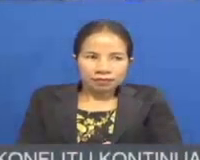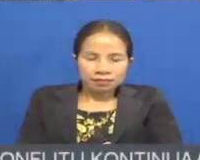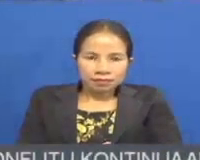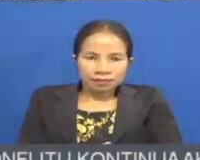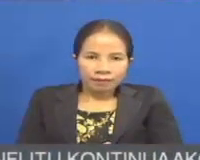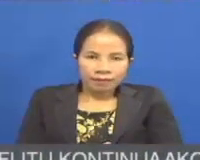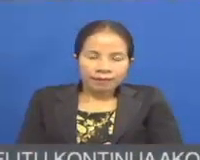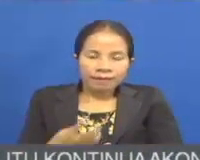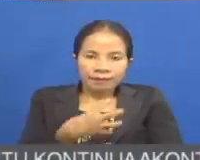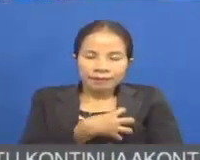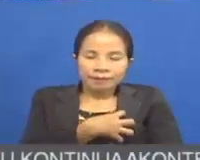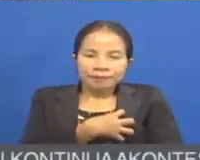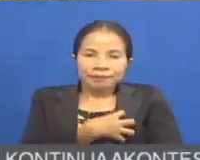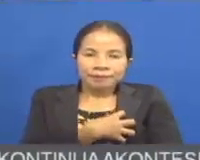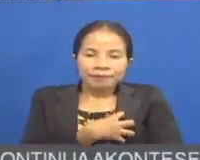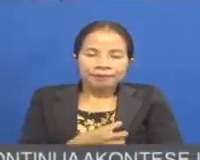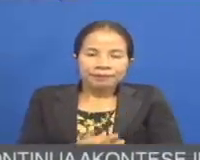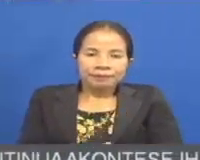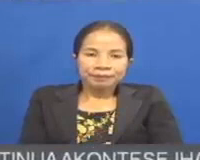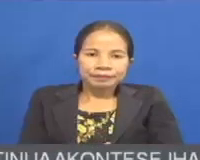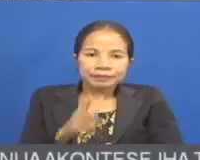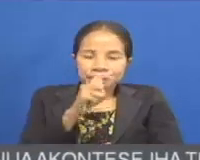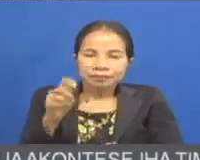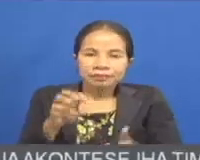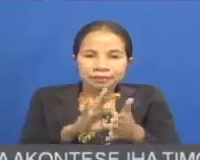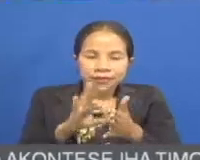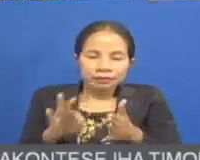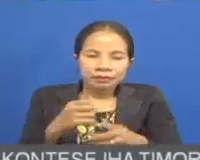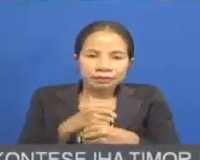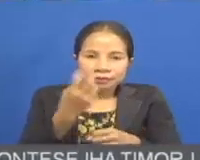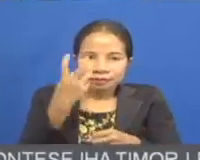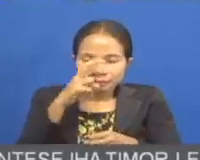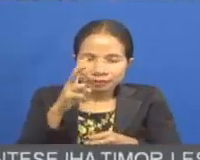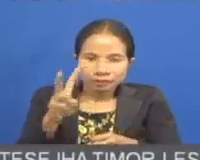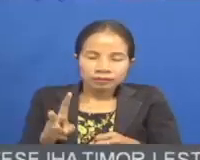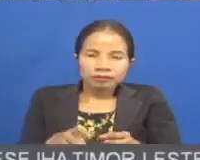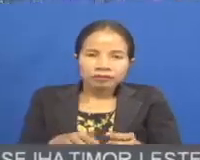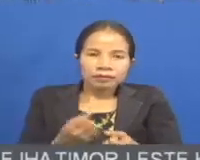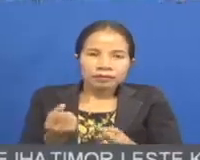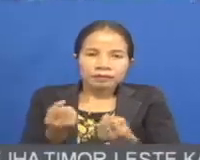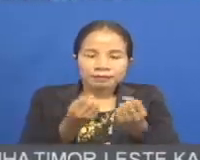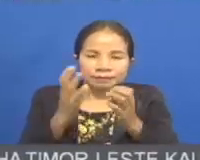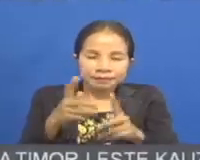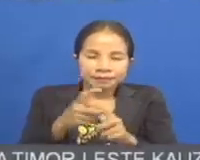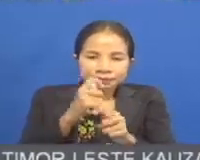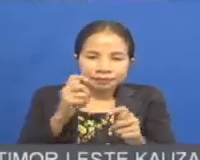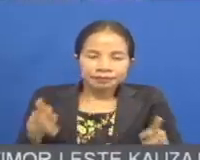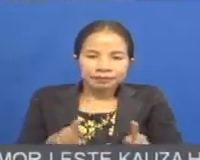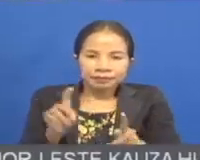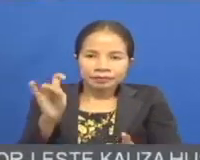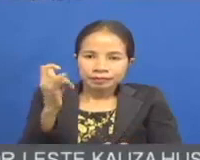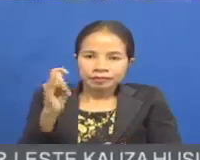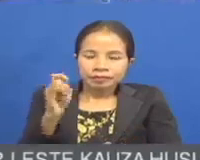Departamento Trânsito Segurança Rodoviária Nacional, terça-feira, né? Halo passa revista para condutor transporte público, táxi, nebe